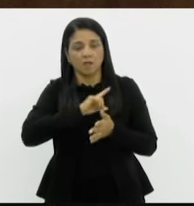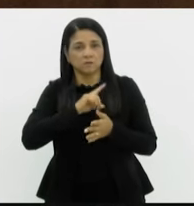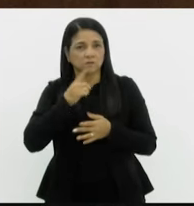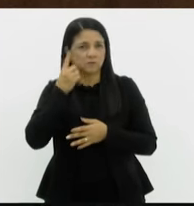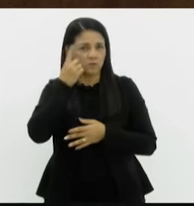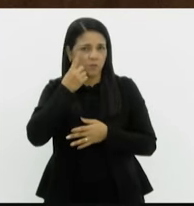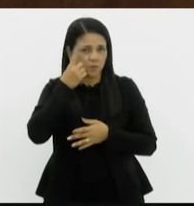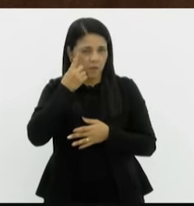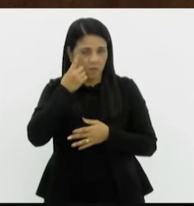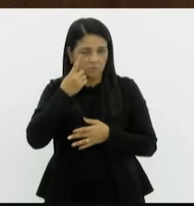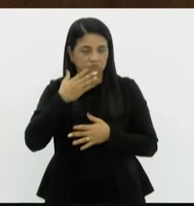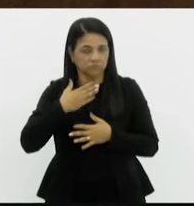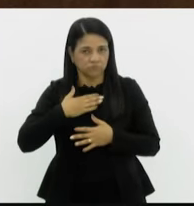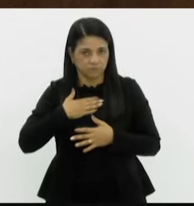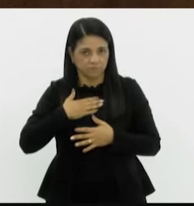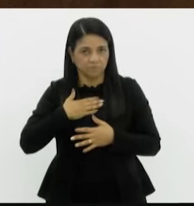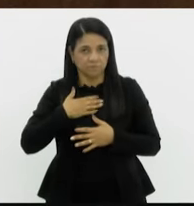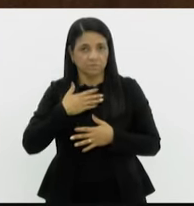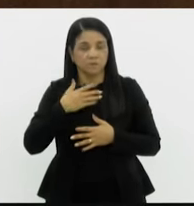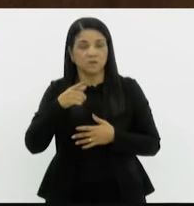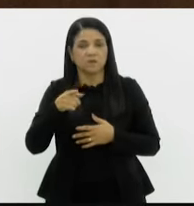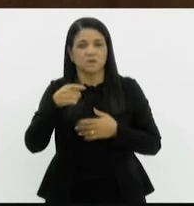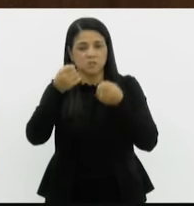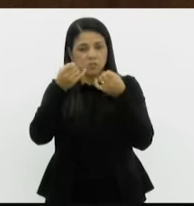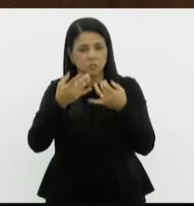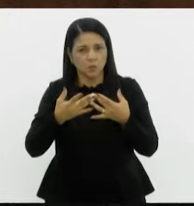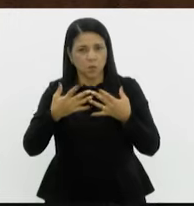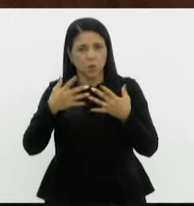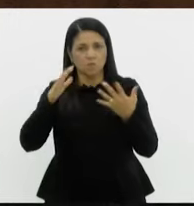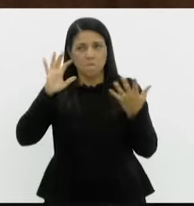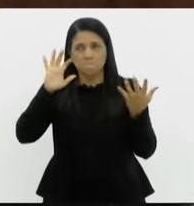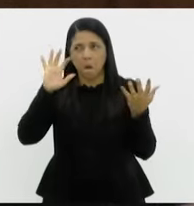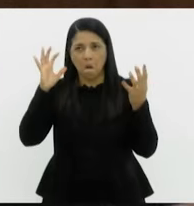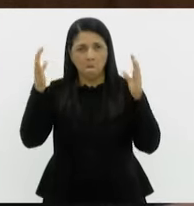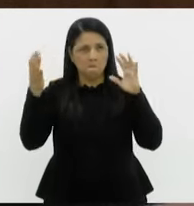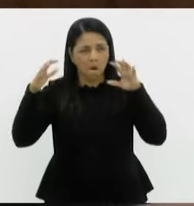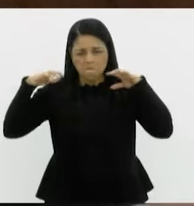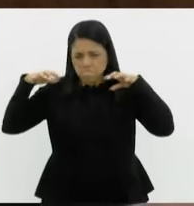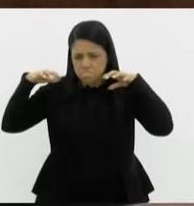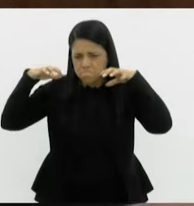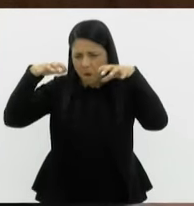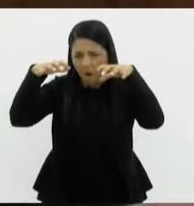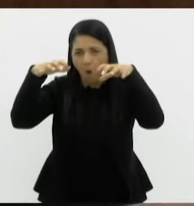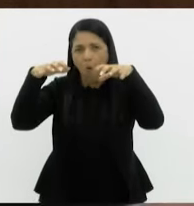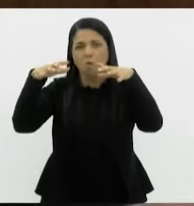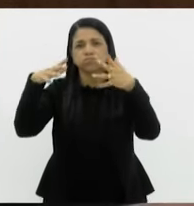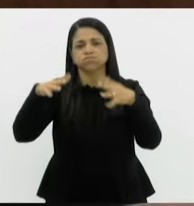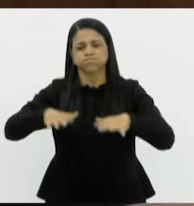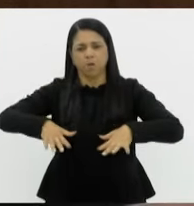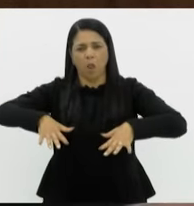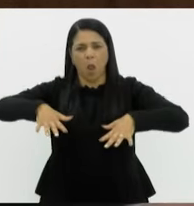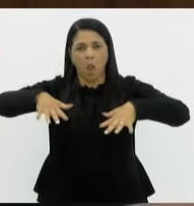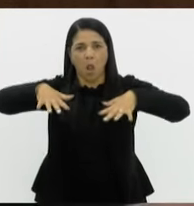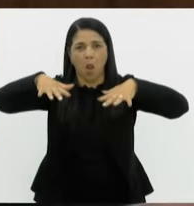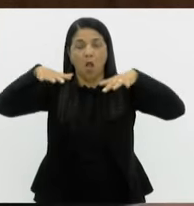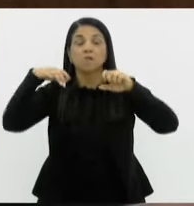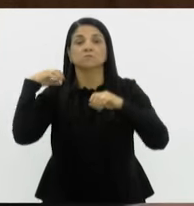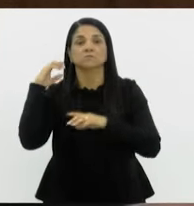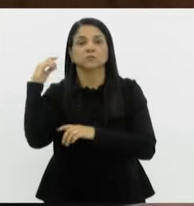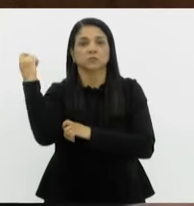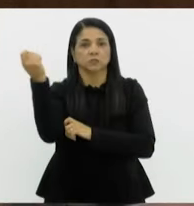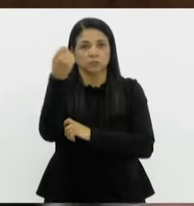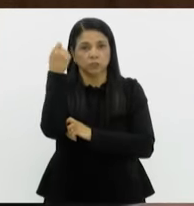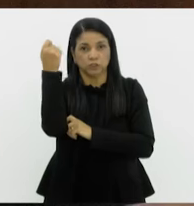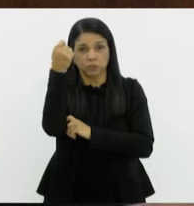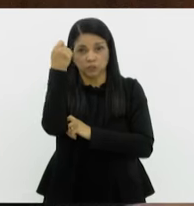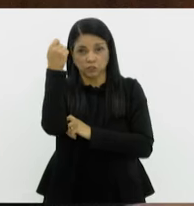sobre o desastre, a tragédia que está acontecendo no Rio Grande do Sul. Eu quero falar da tragédia,